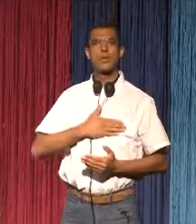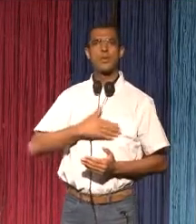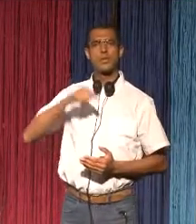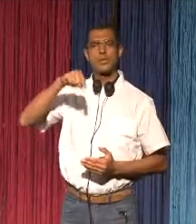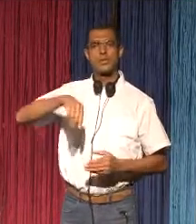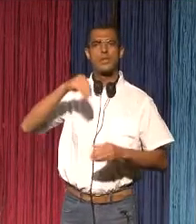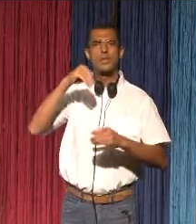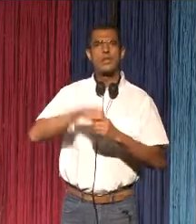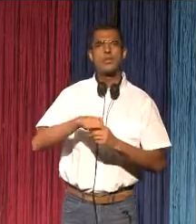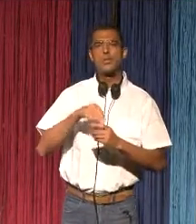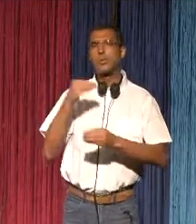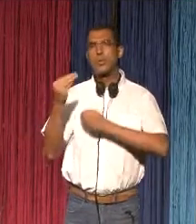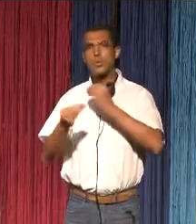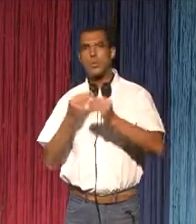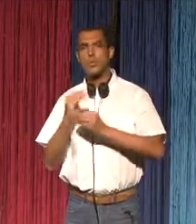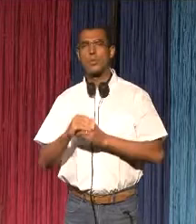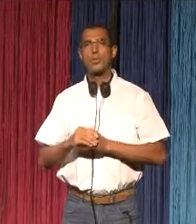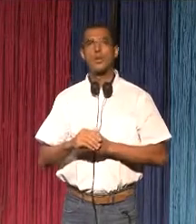matemática, sim.